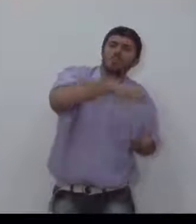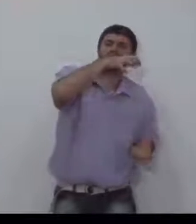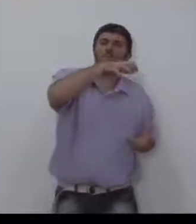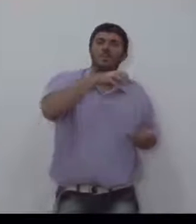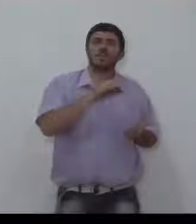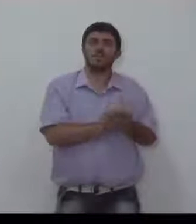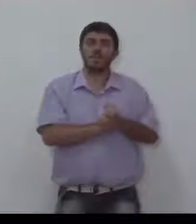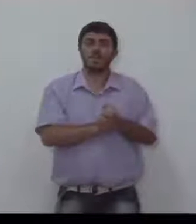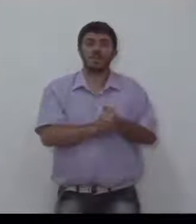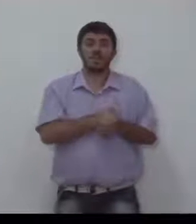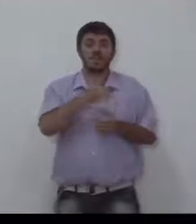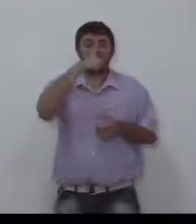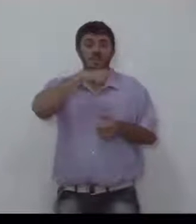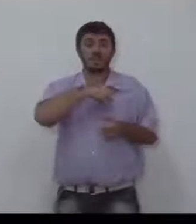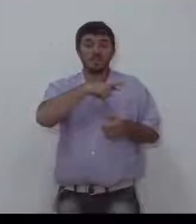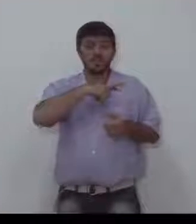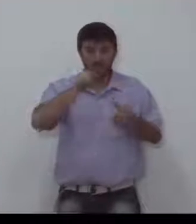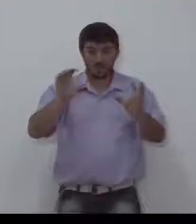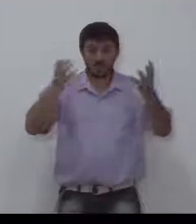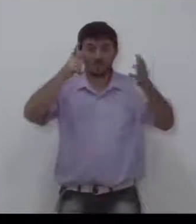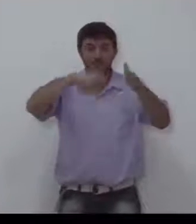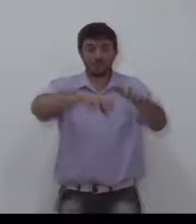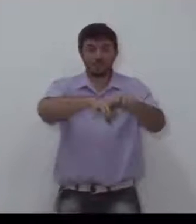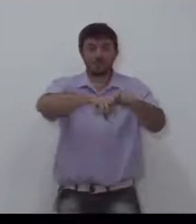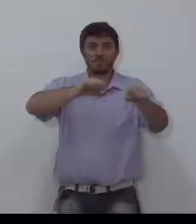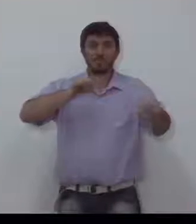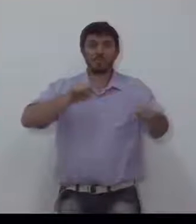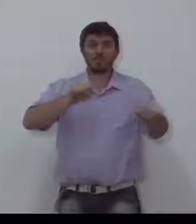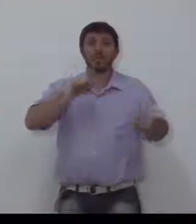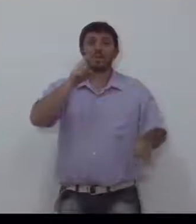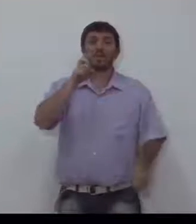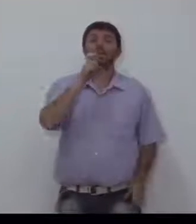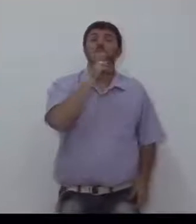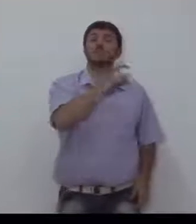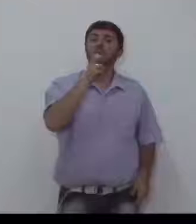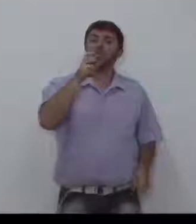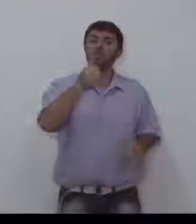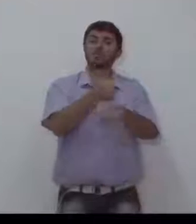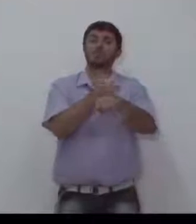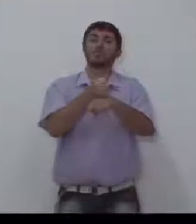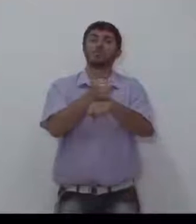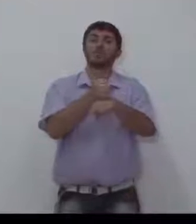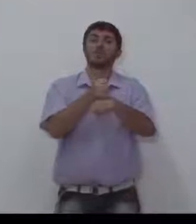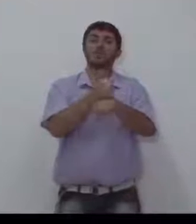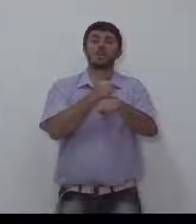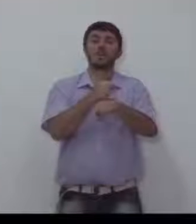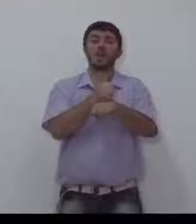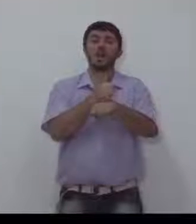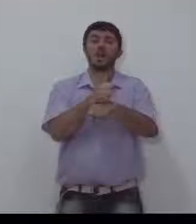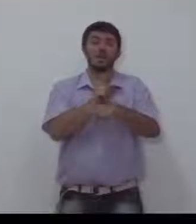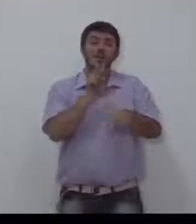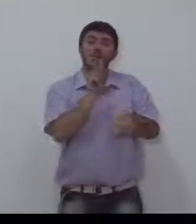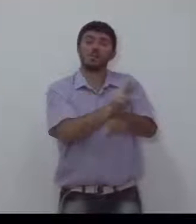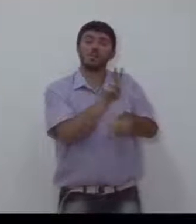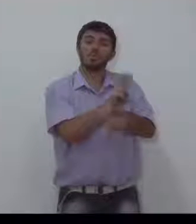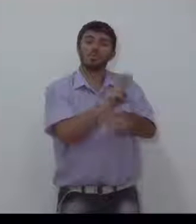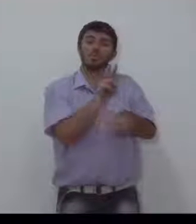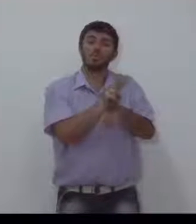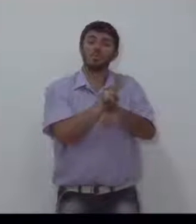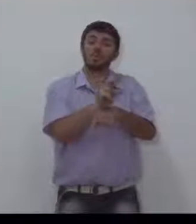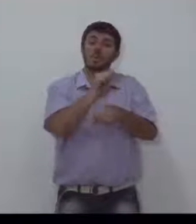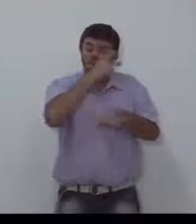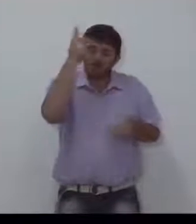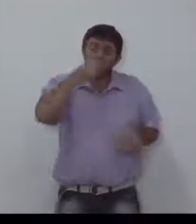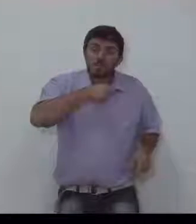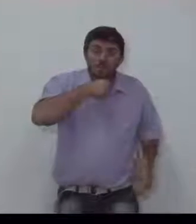grupo ali de 57 cuidadoras, 55 cuidadoras e 2 cuidadores. Então, eu quero falar um pouquinho desse tema